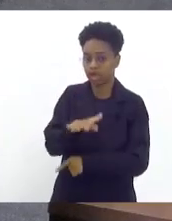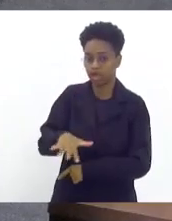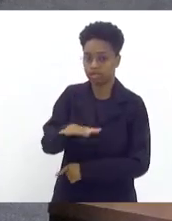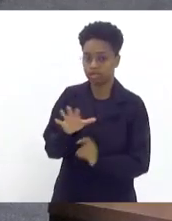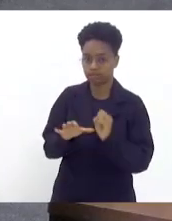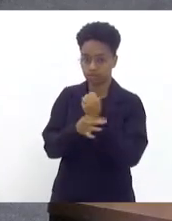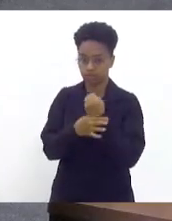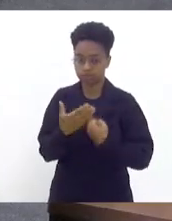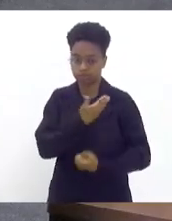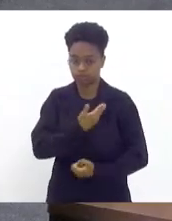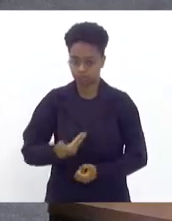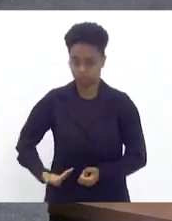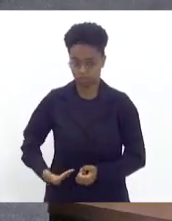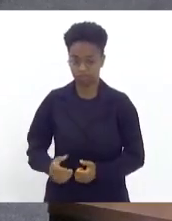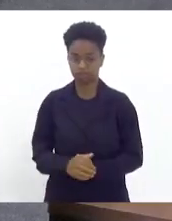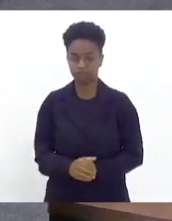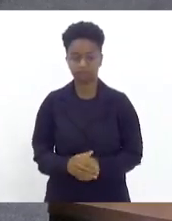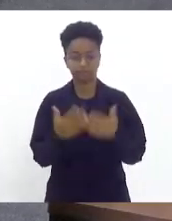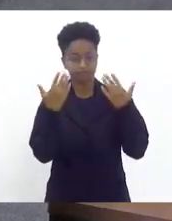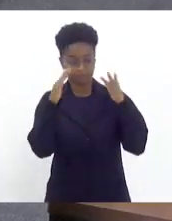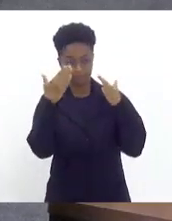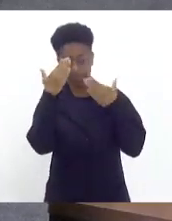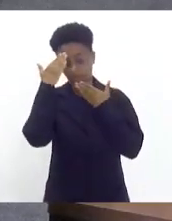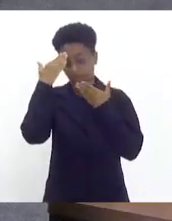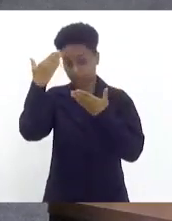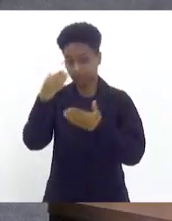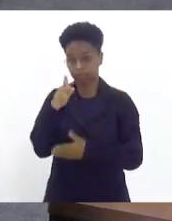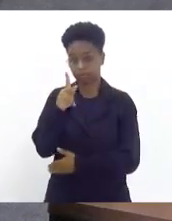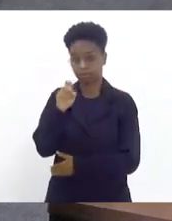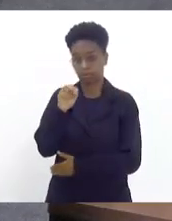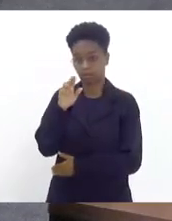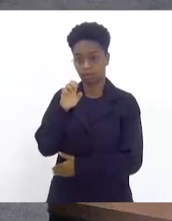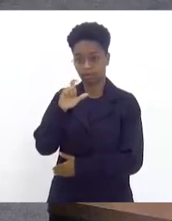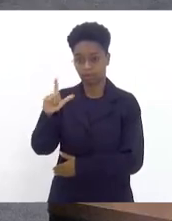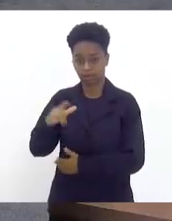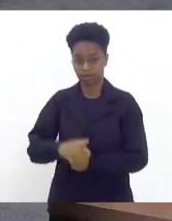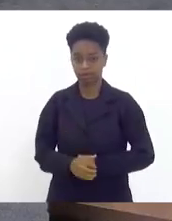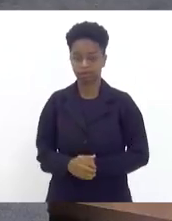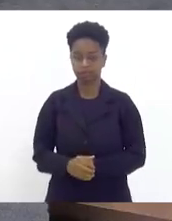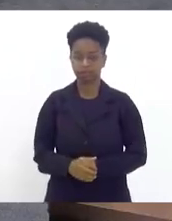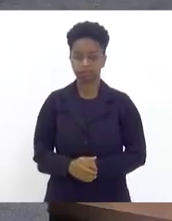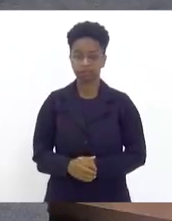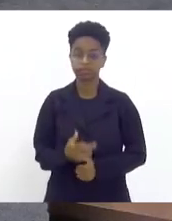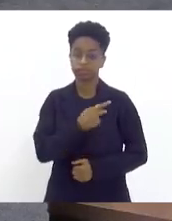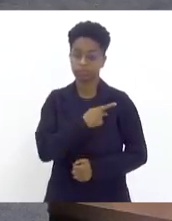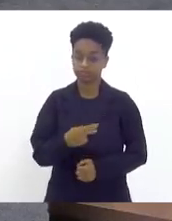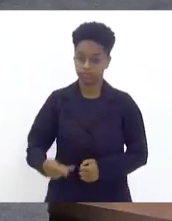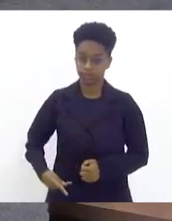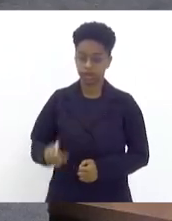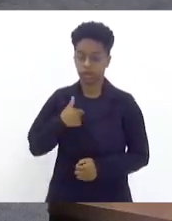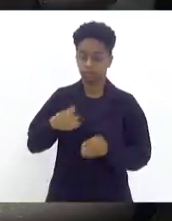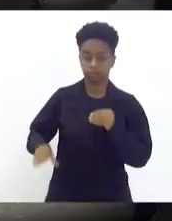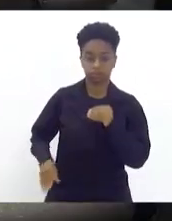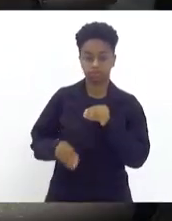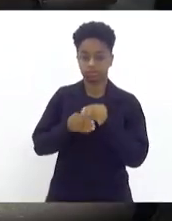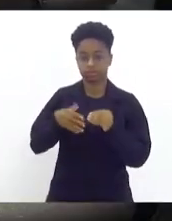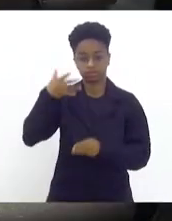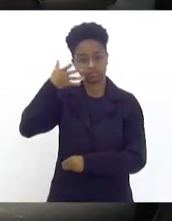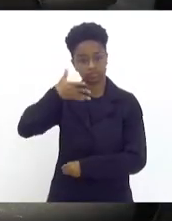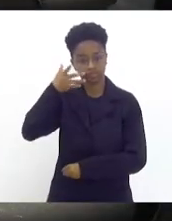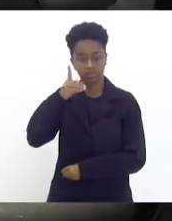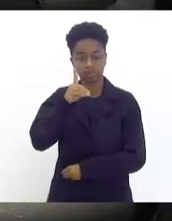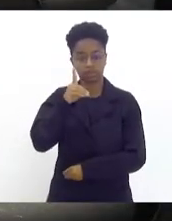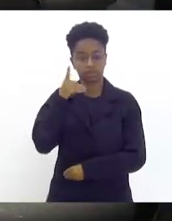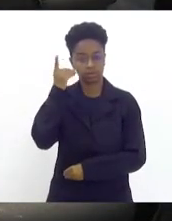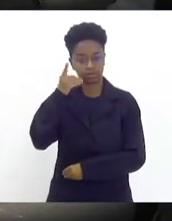no enfrentamento dessa questão Obrigado Parabéns deputado Presidente fazendo adendo aqui as palavras do deputado